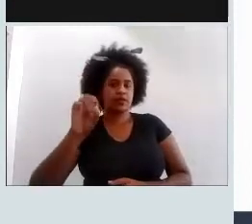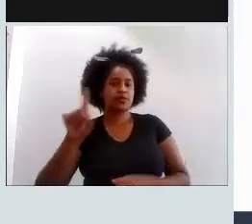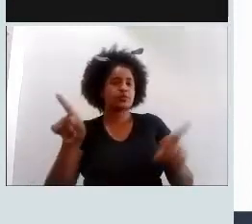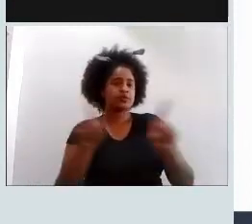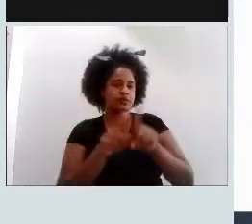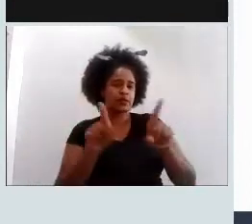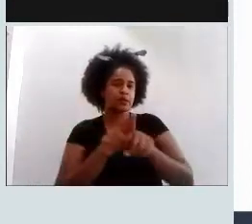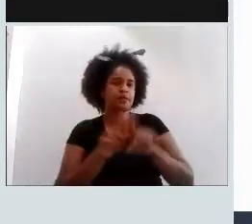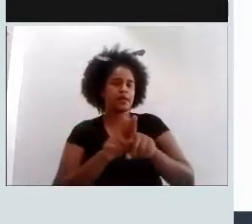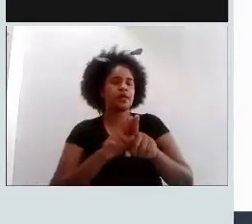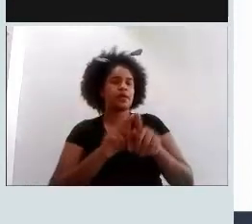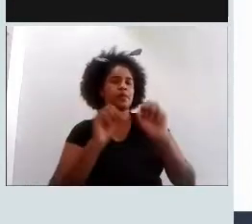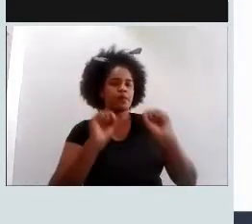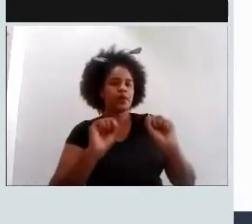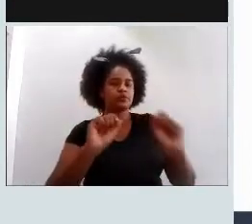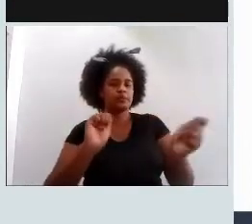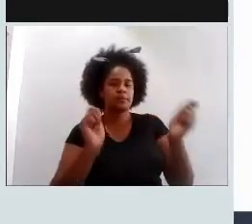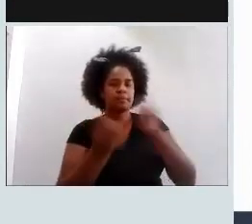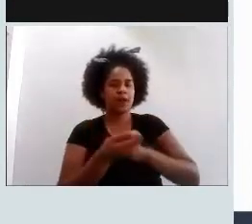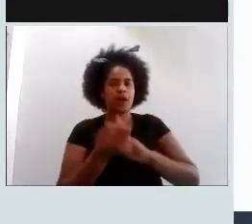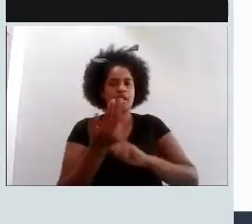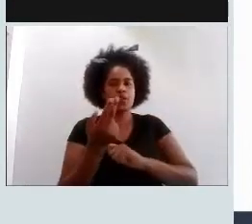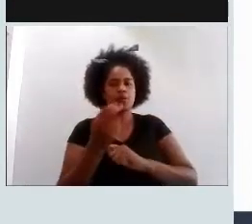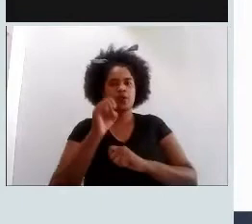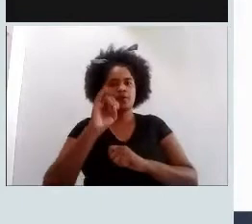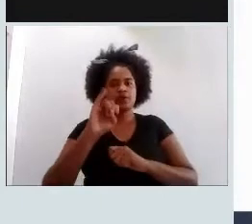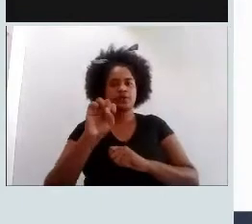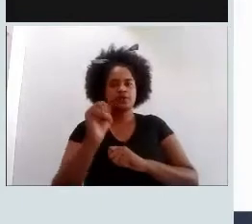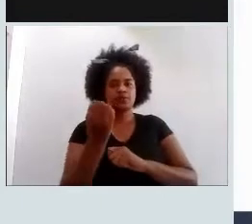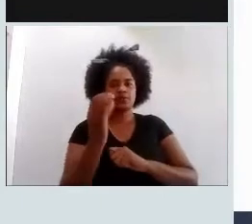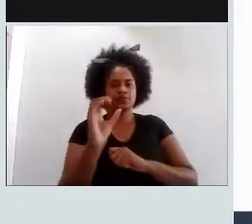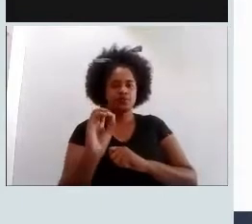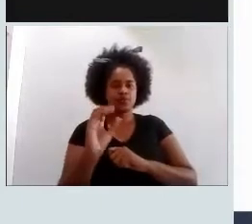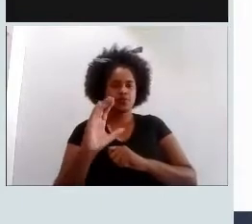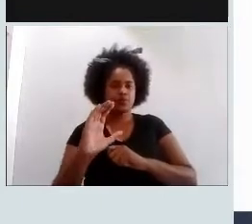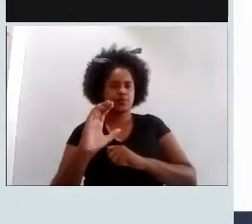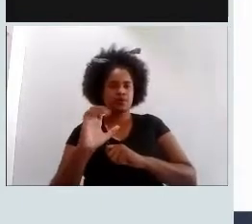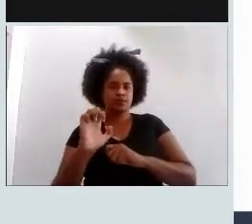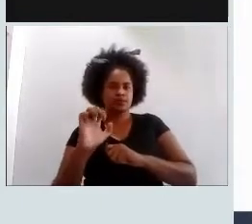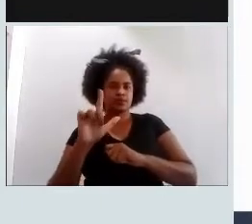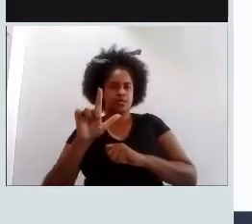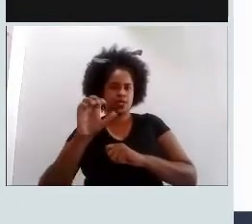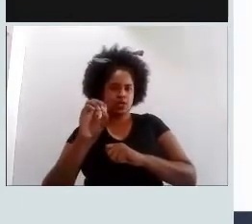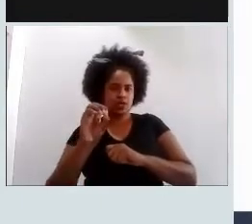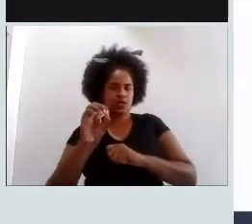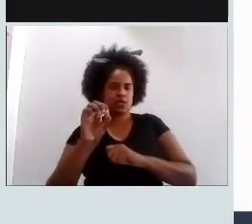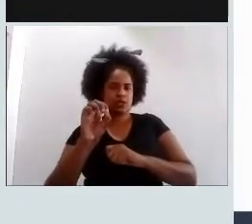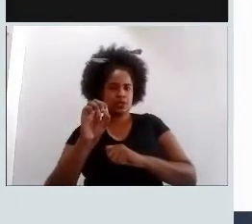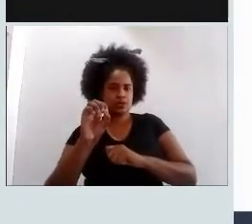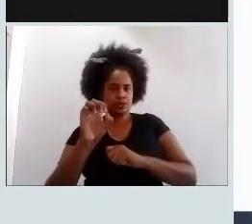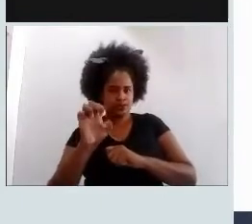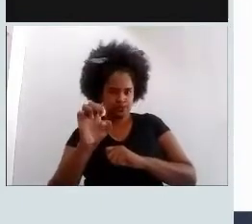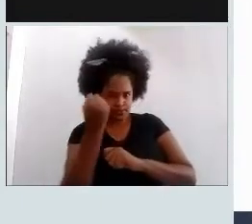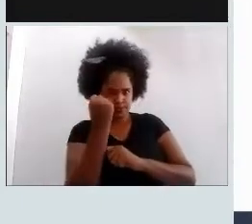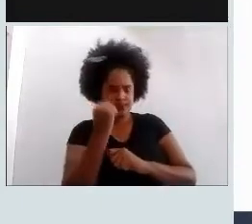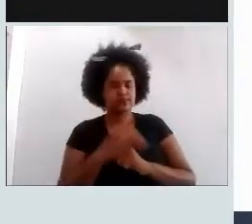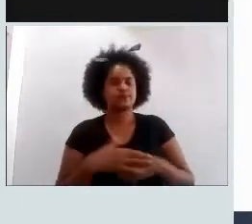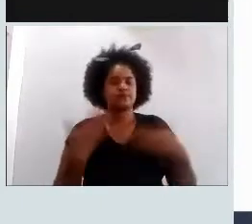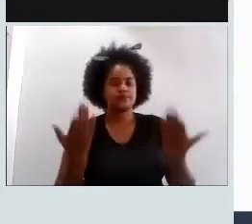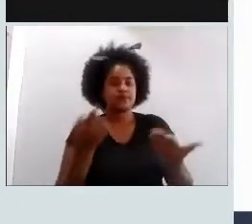no meio, alguma coisa do tipo. Os ângulos também, os ângulos da base, no